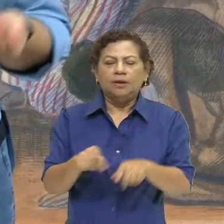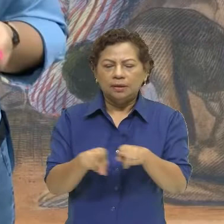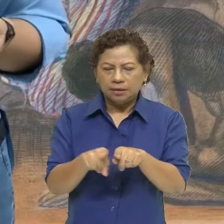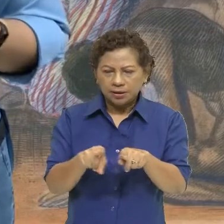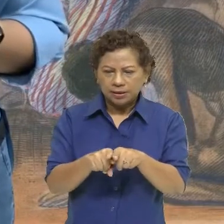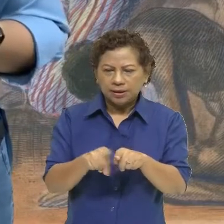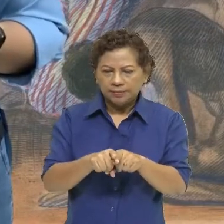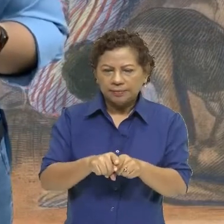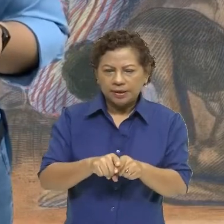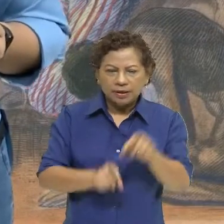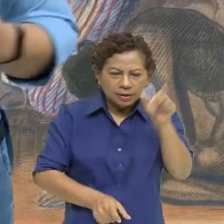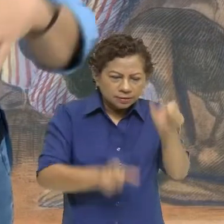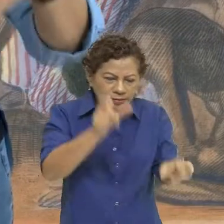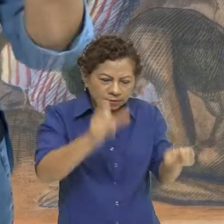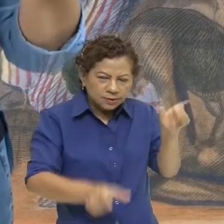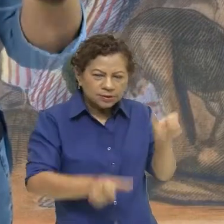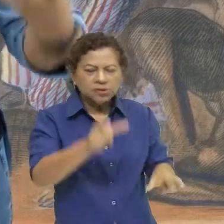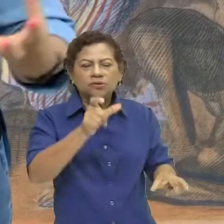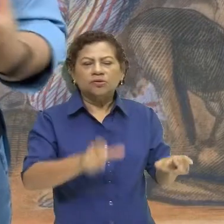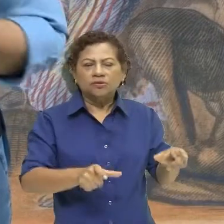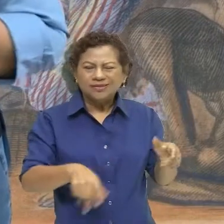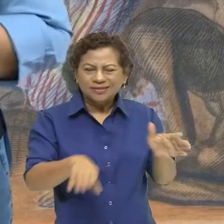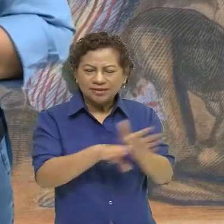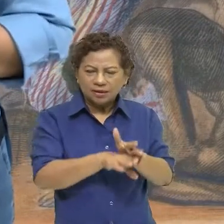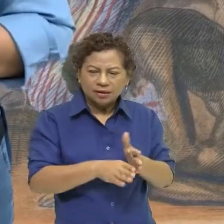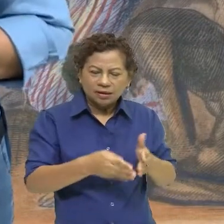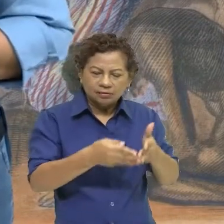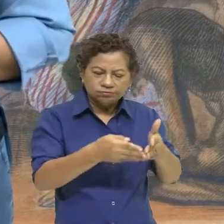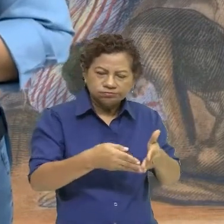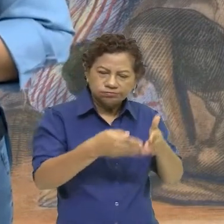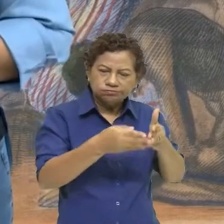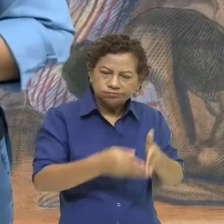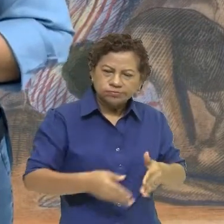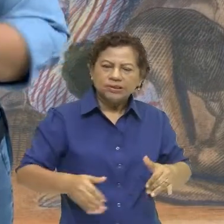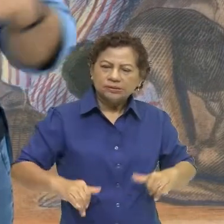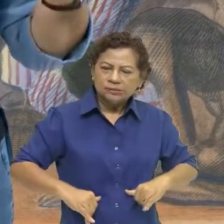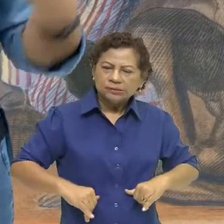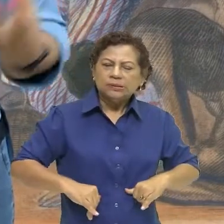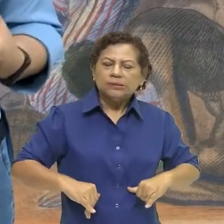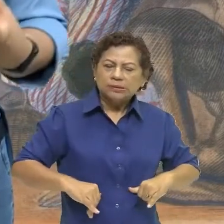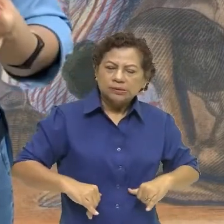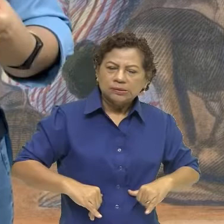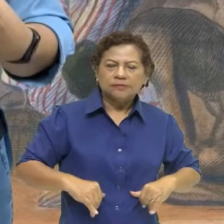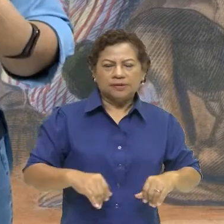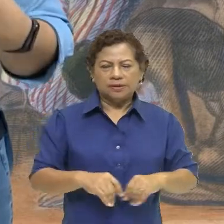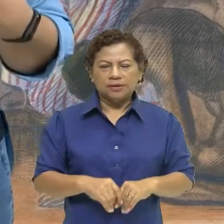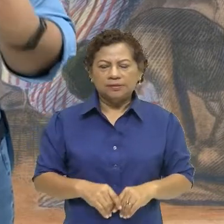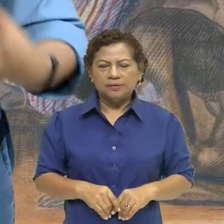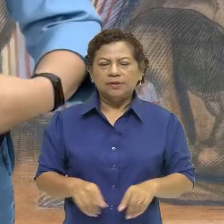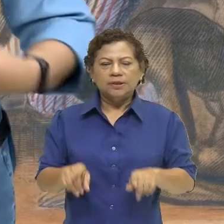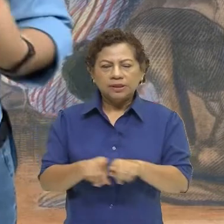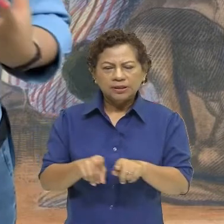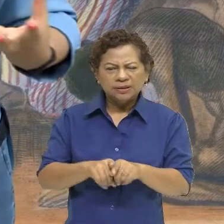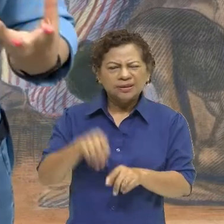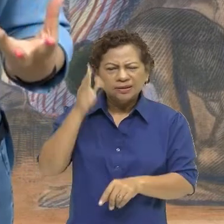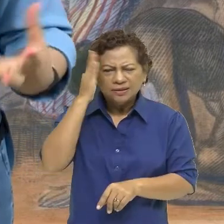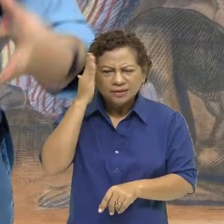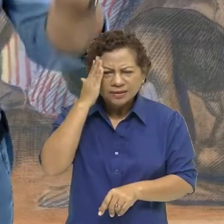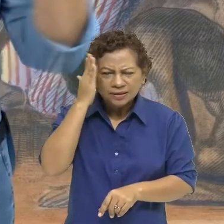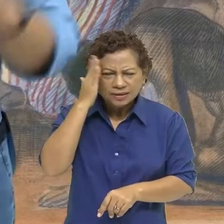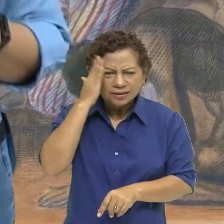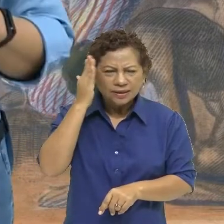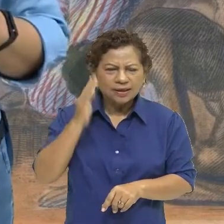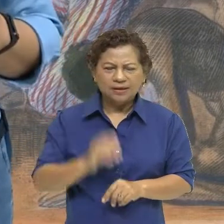os escravizados africanos já estavam mais familiarizados com as técnicas de produção